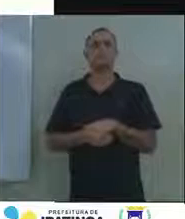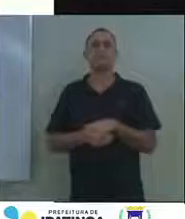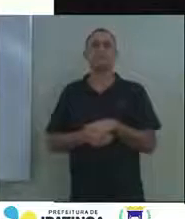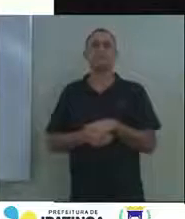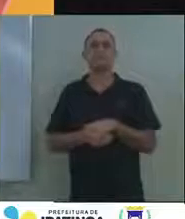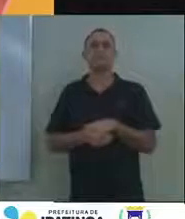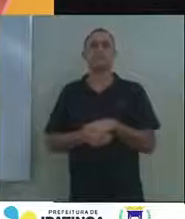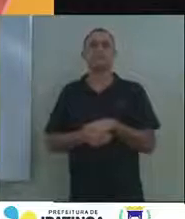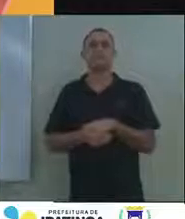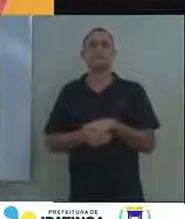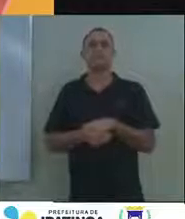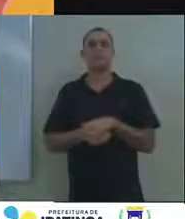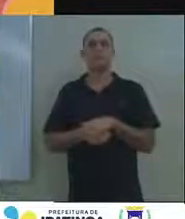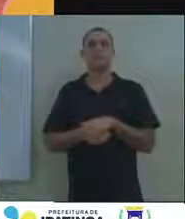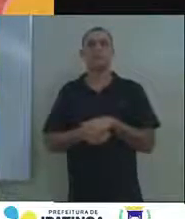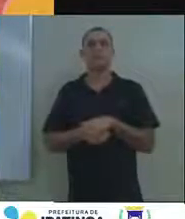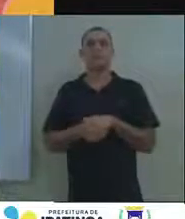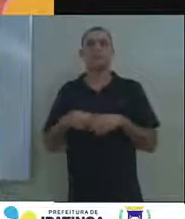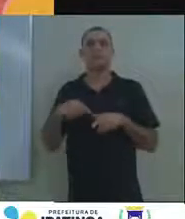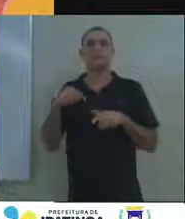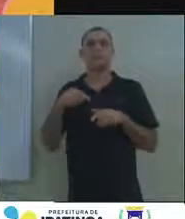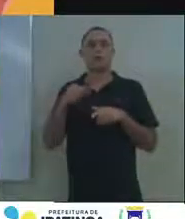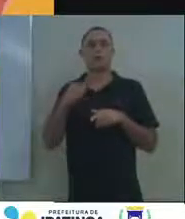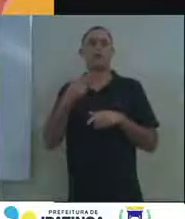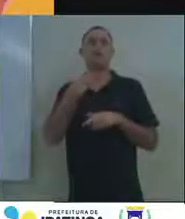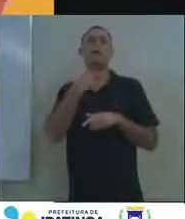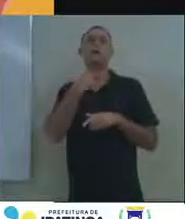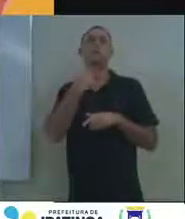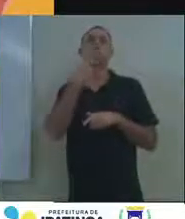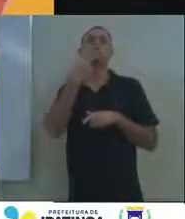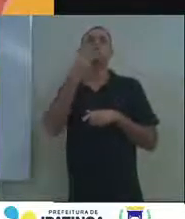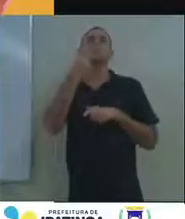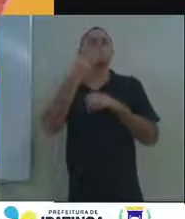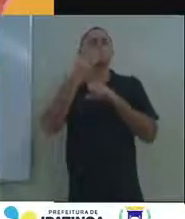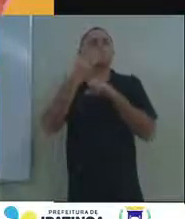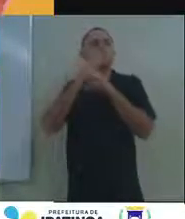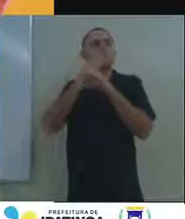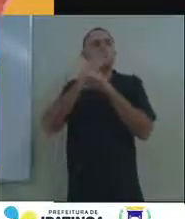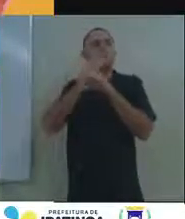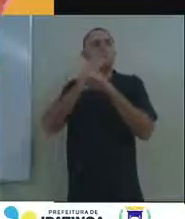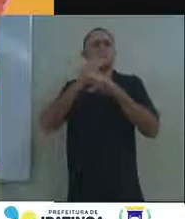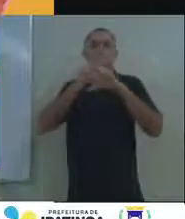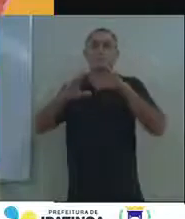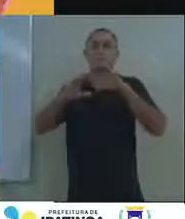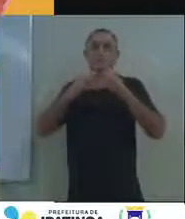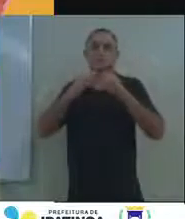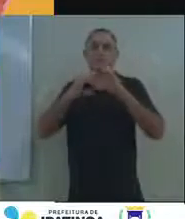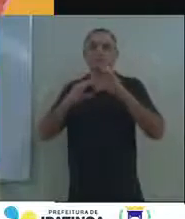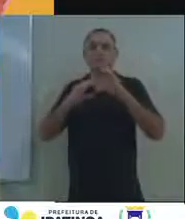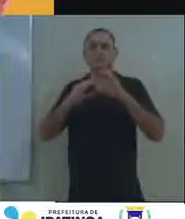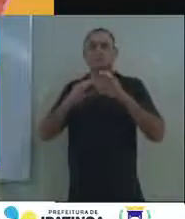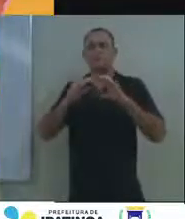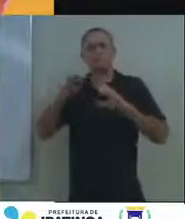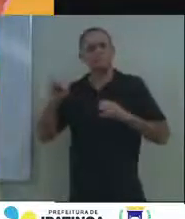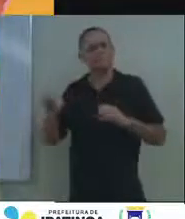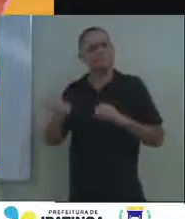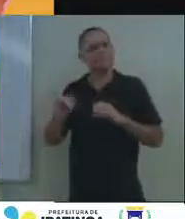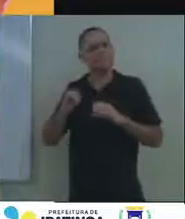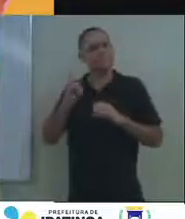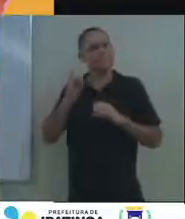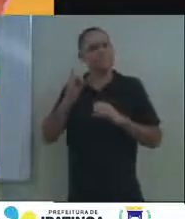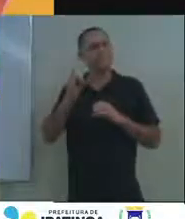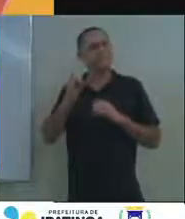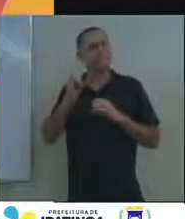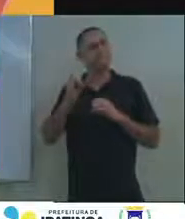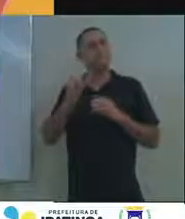É, como é a produção do som da nossa voz, como as nossas pregas vocais funcionam, e isso é muito importante para a